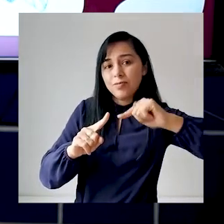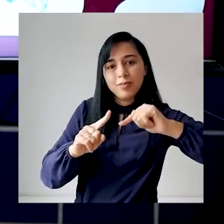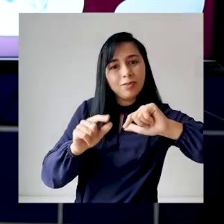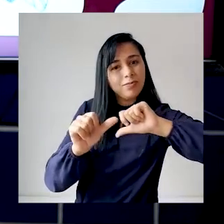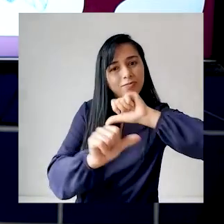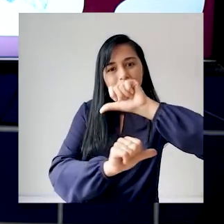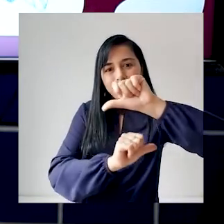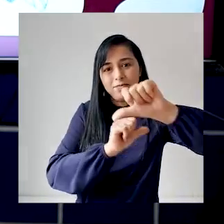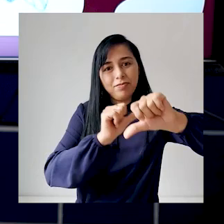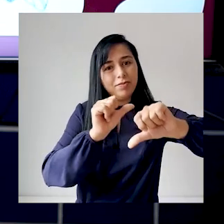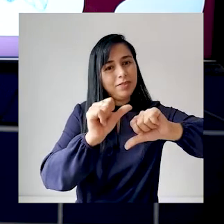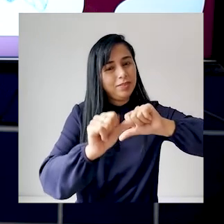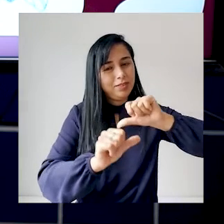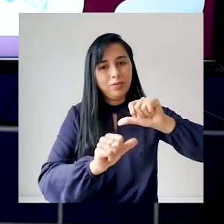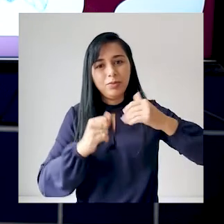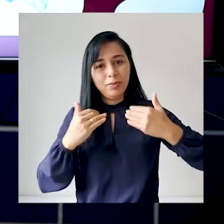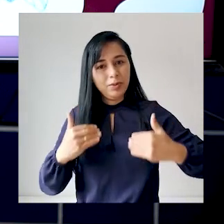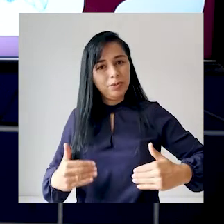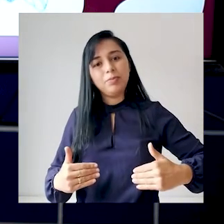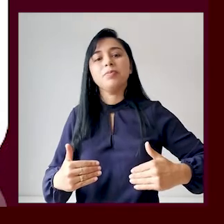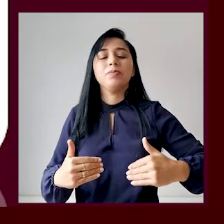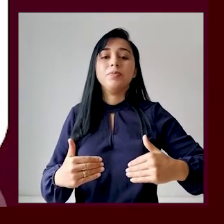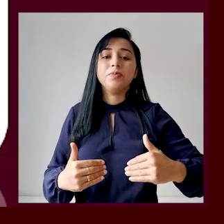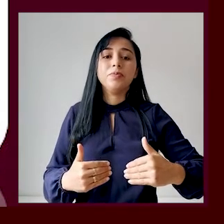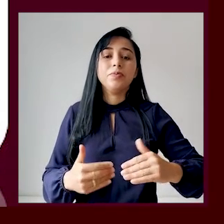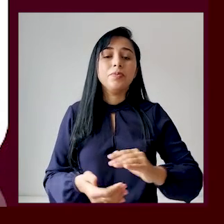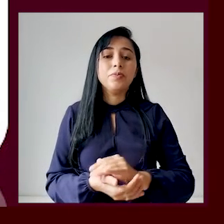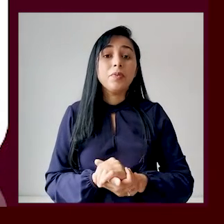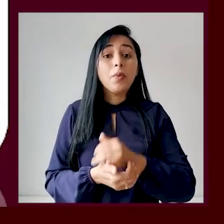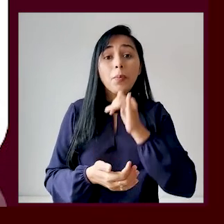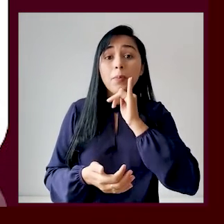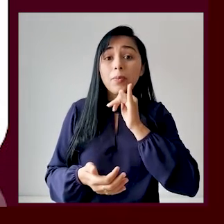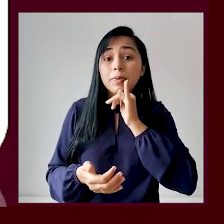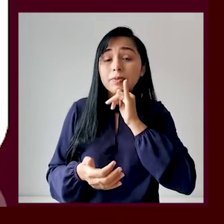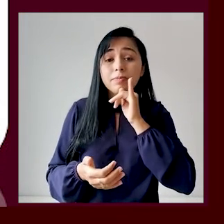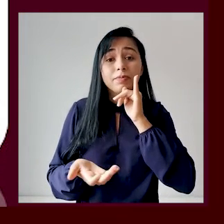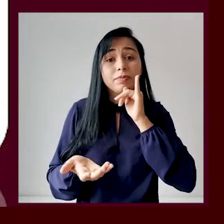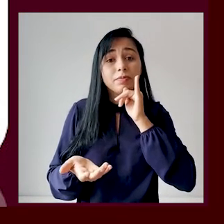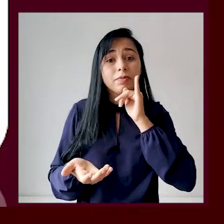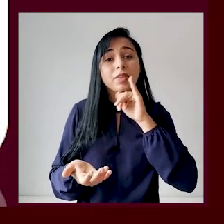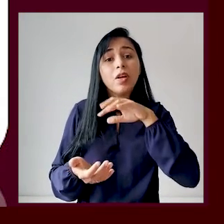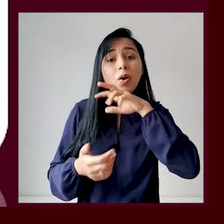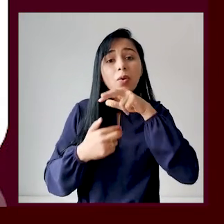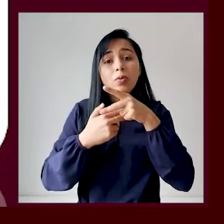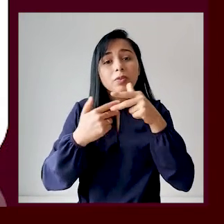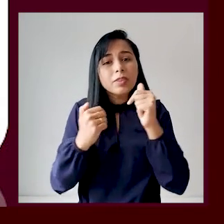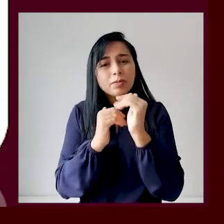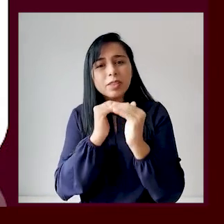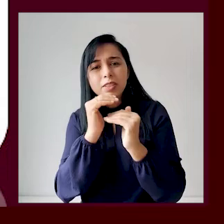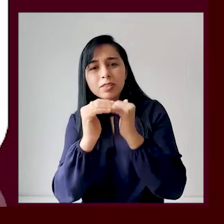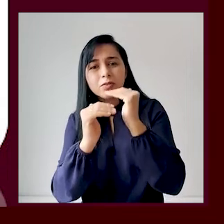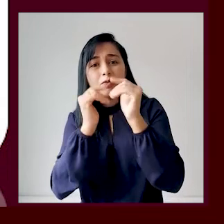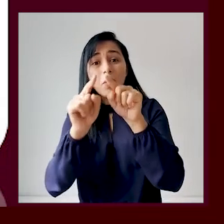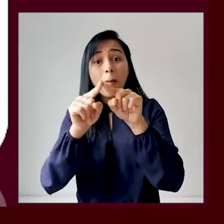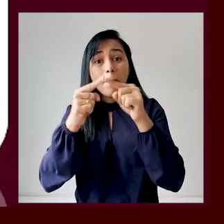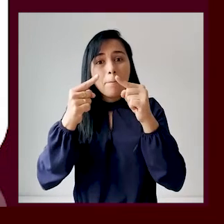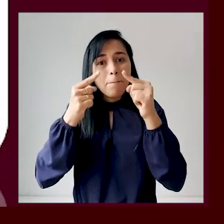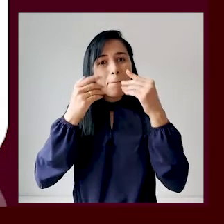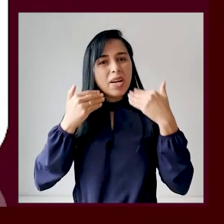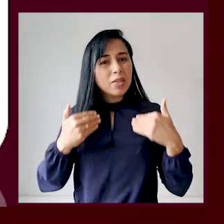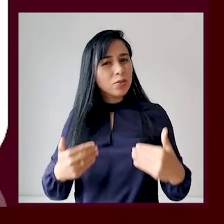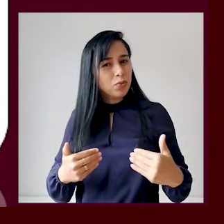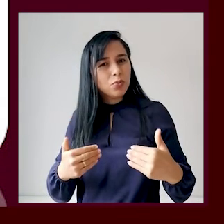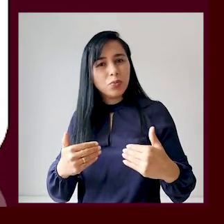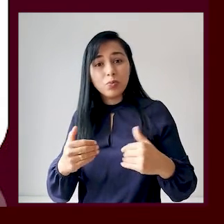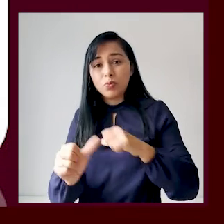sem transformação do corpo. Não haverá uma mudança na anatomia, na forma do